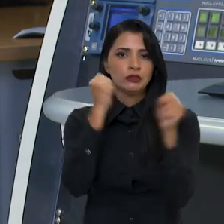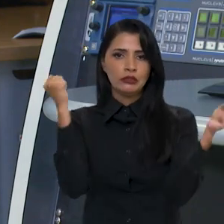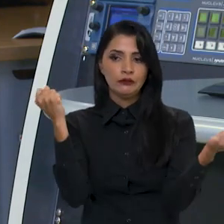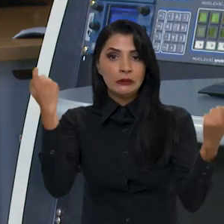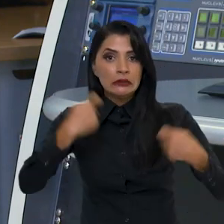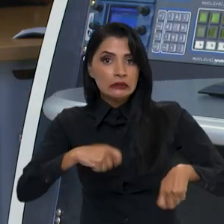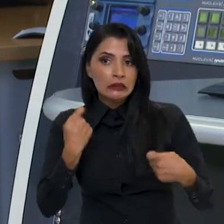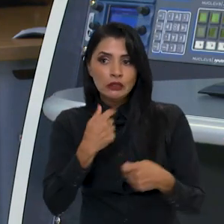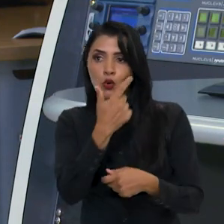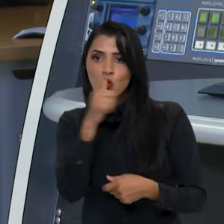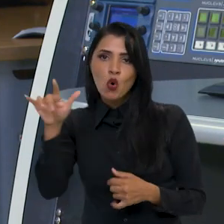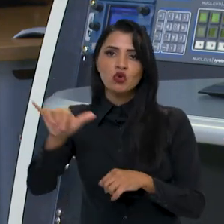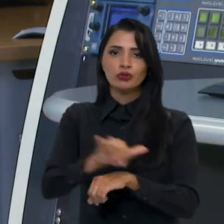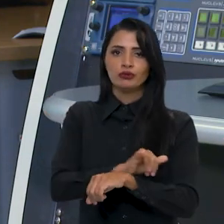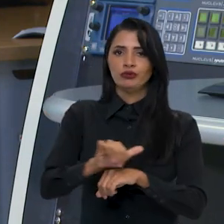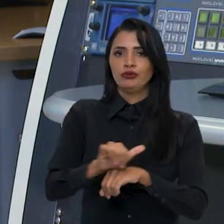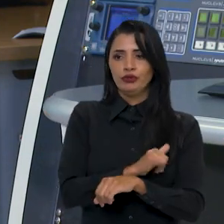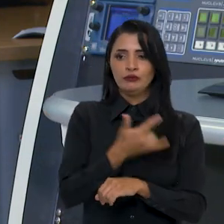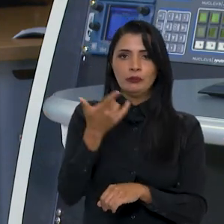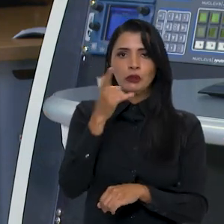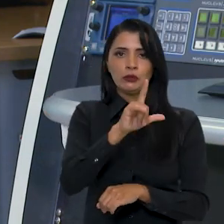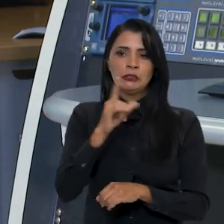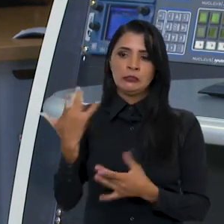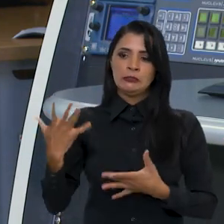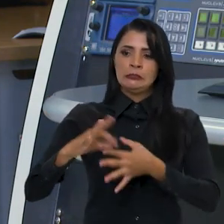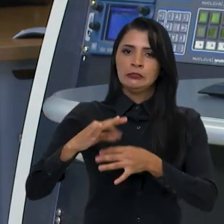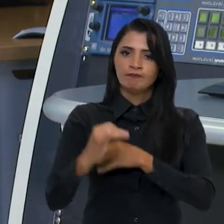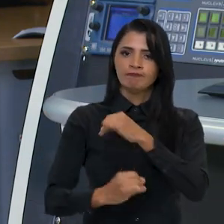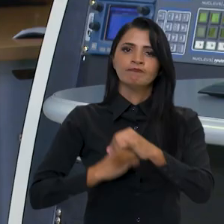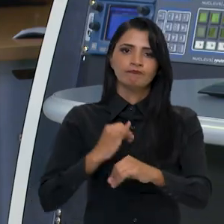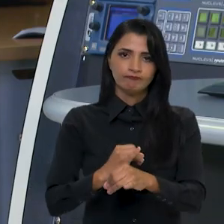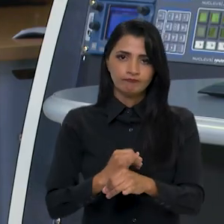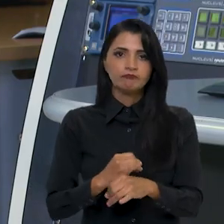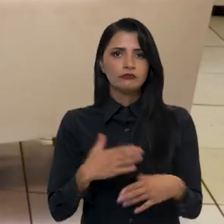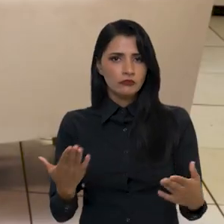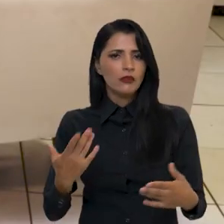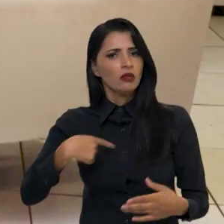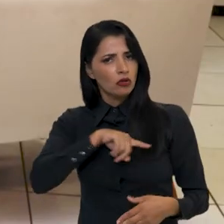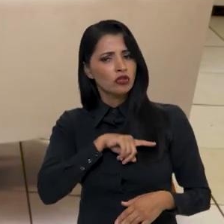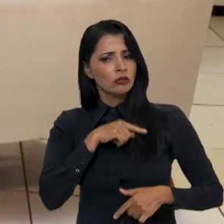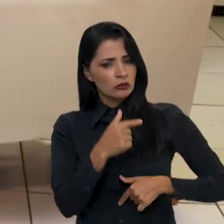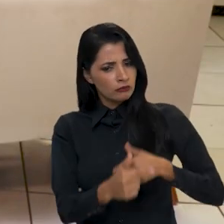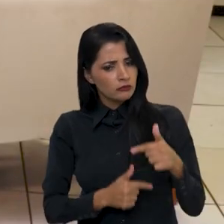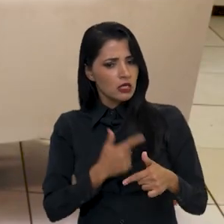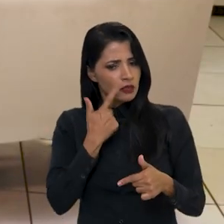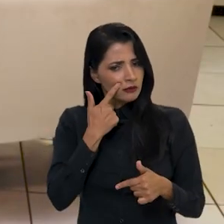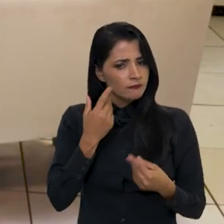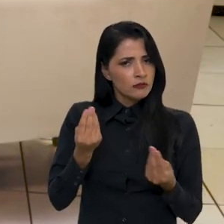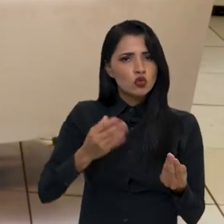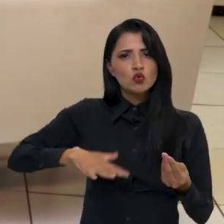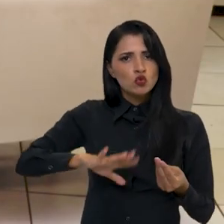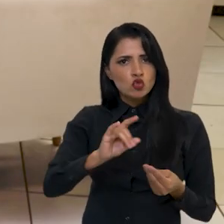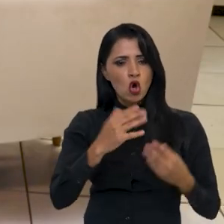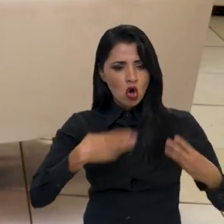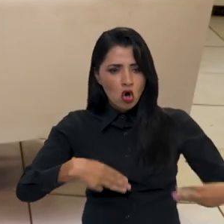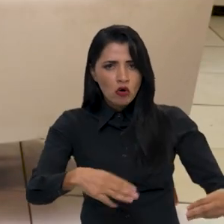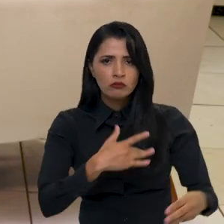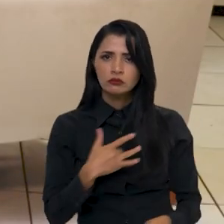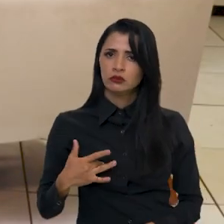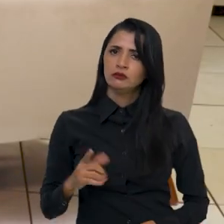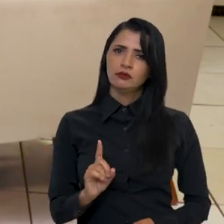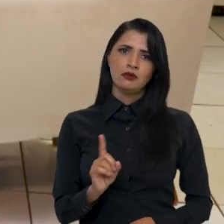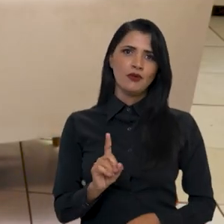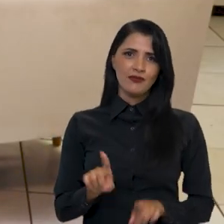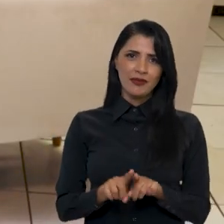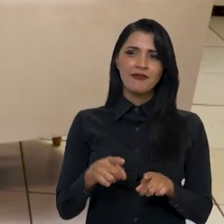precisar encontrar mecanismos alternativos para buscar a conectividade, e a gente tem trabalhado isso não só no âmbito do